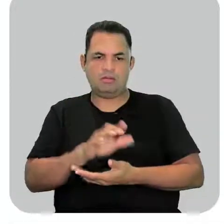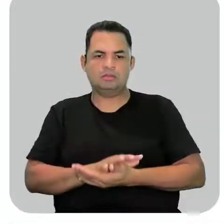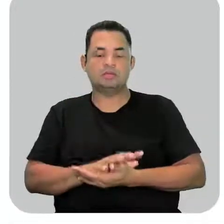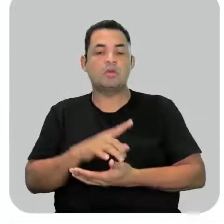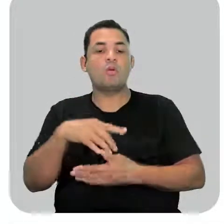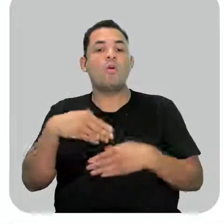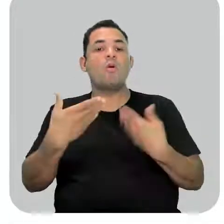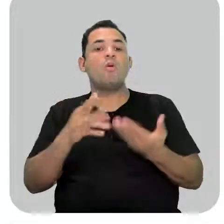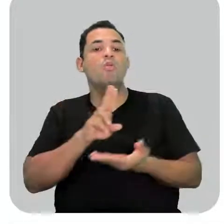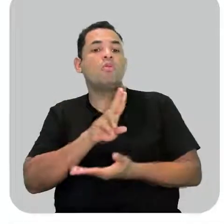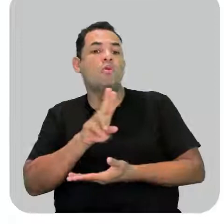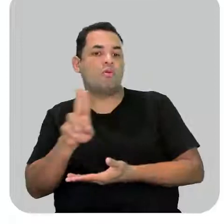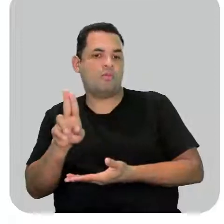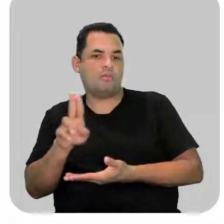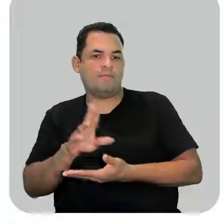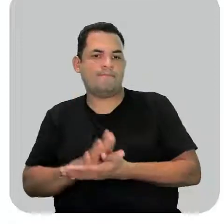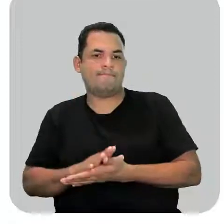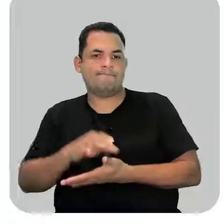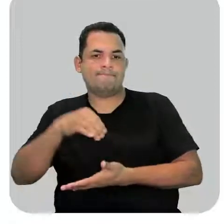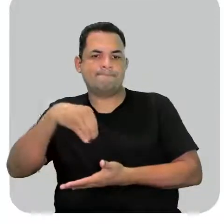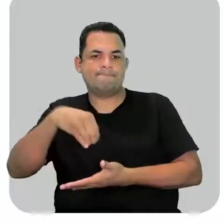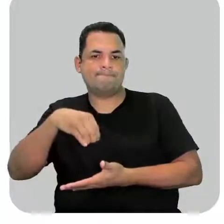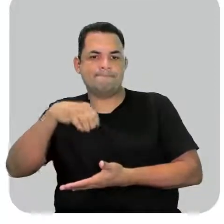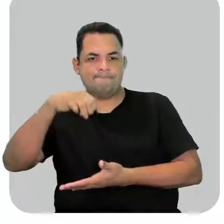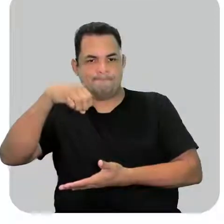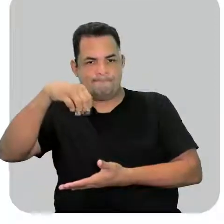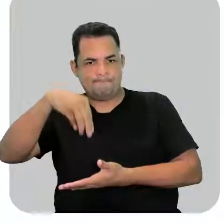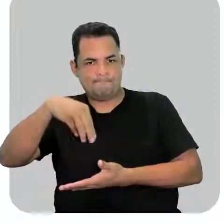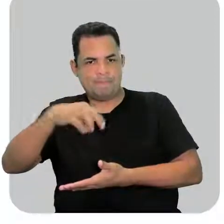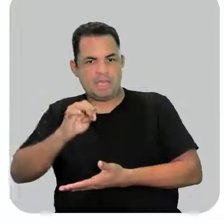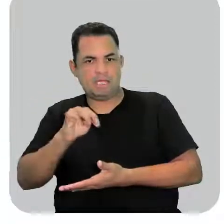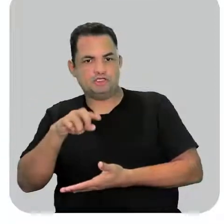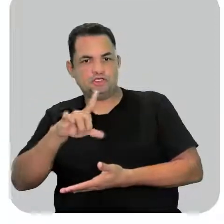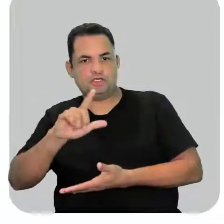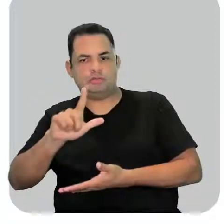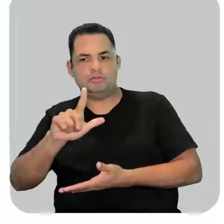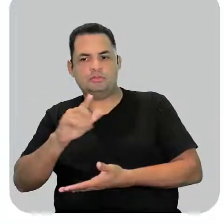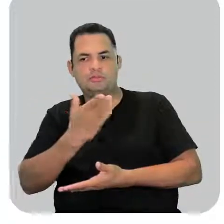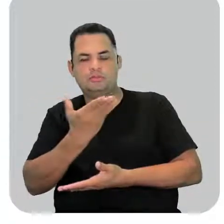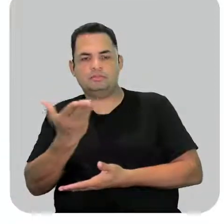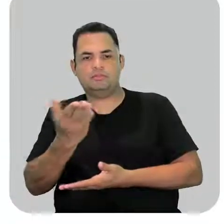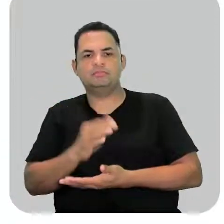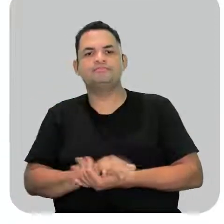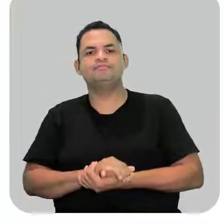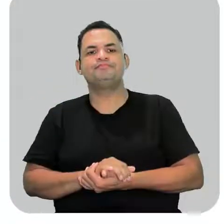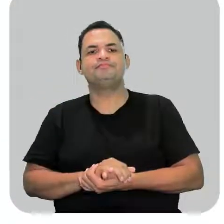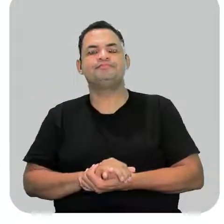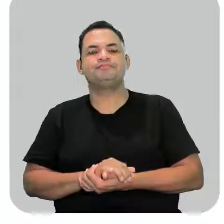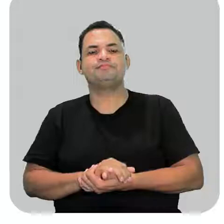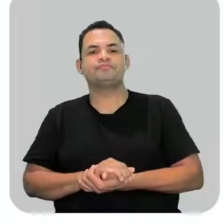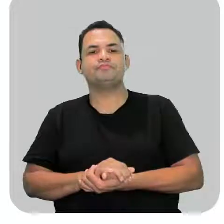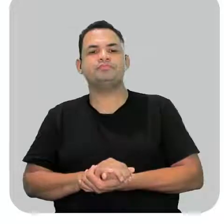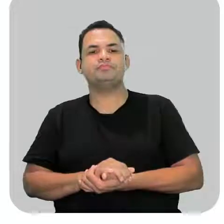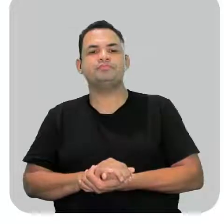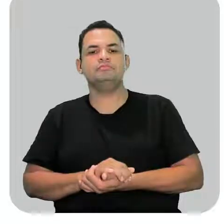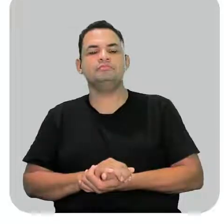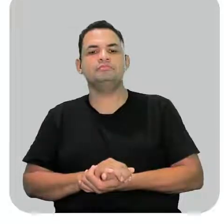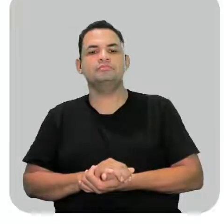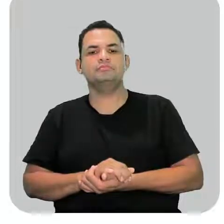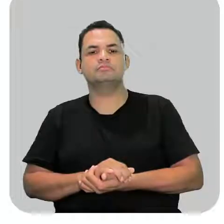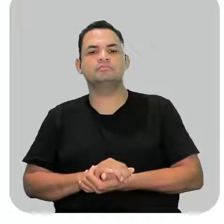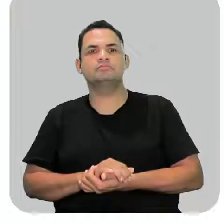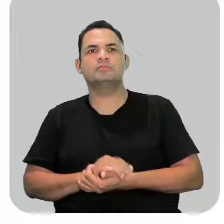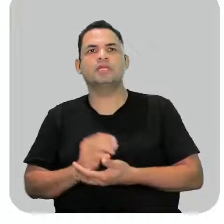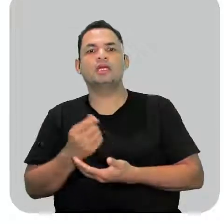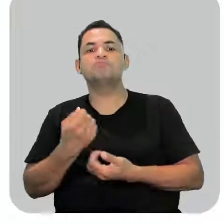tem nome, o nome dela é metil. Nós já vimos bastante, né, nas nossas aulas. O que